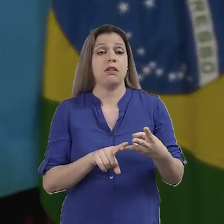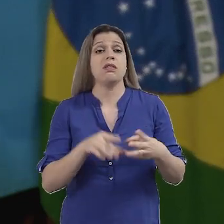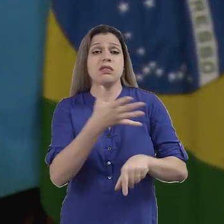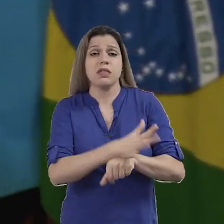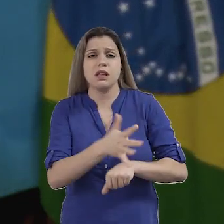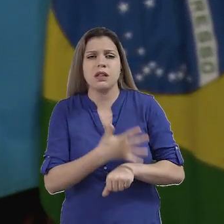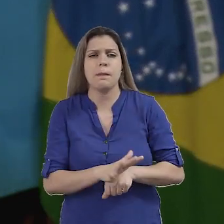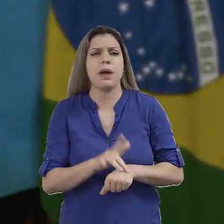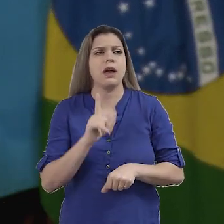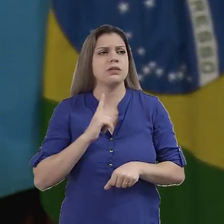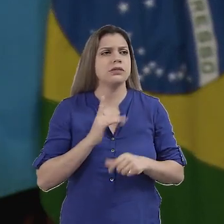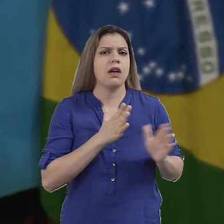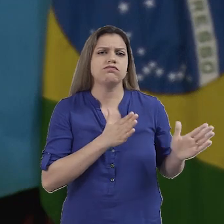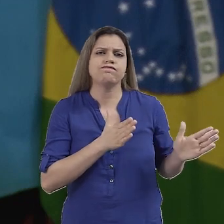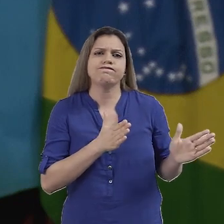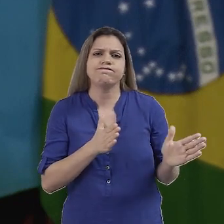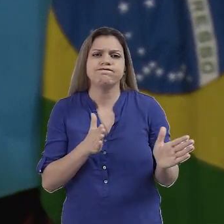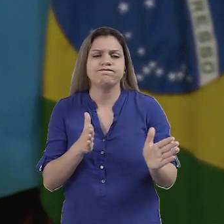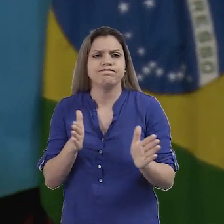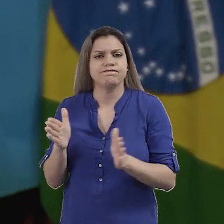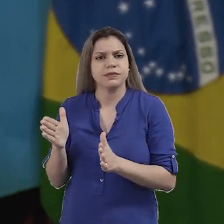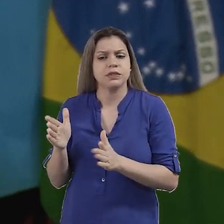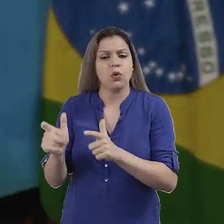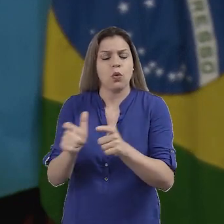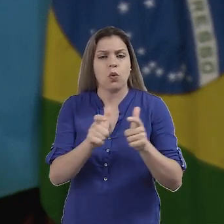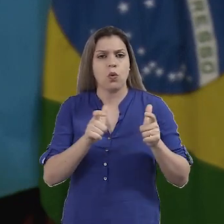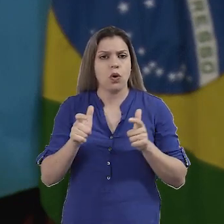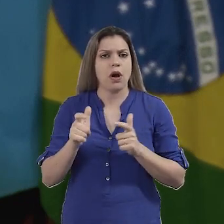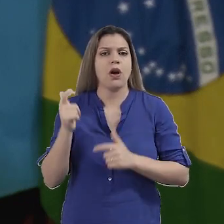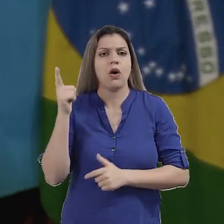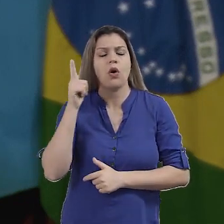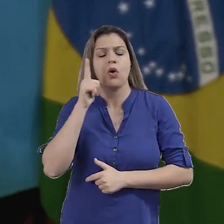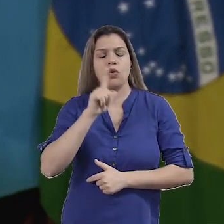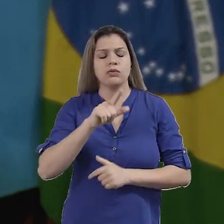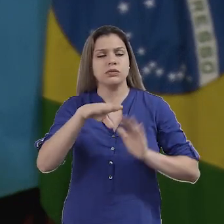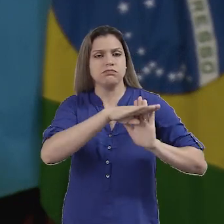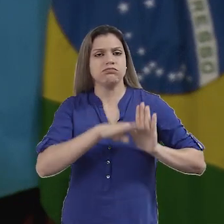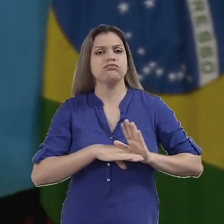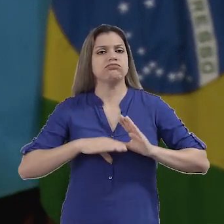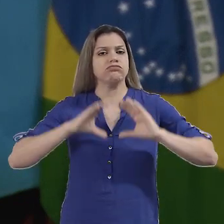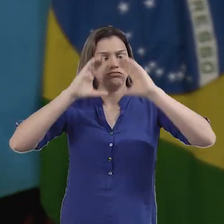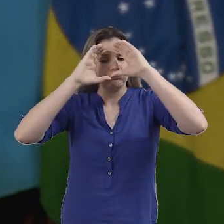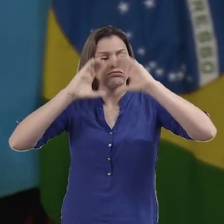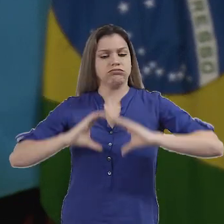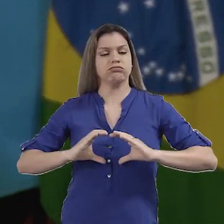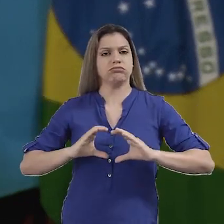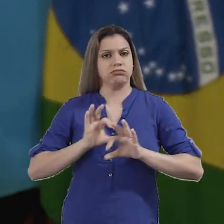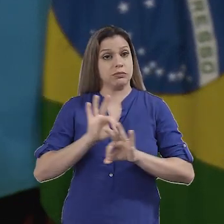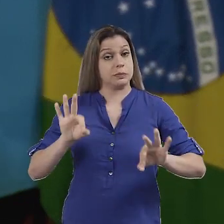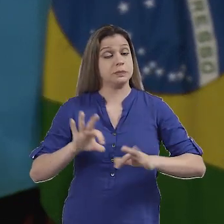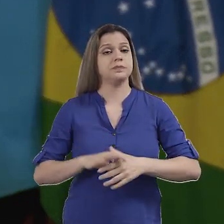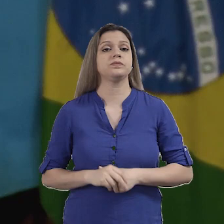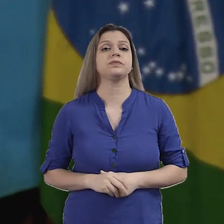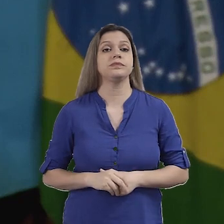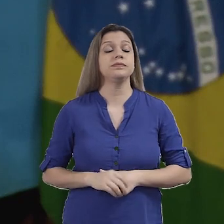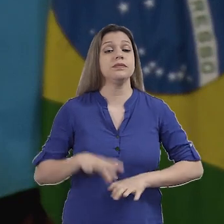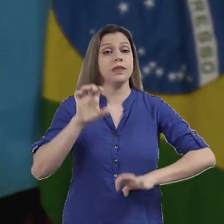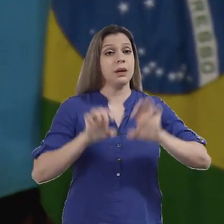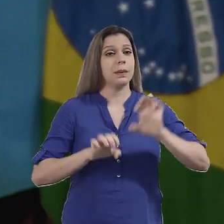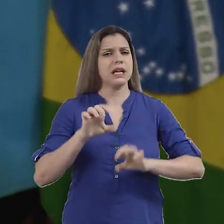treinamentos. Então, isso tudo é um processo que o órgão vai passar para que tenha um programa de integridade efetivo. E